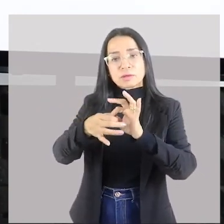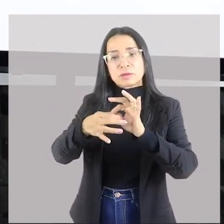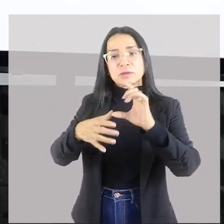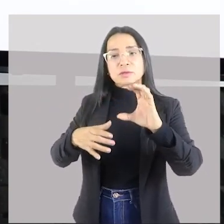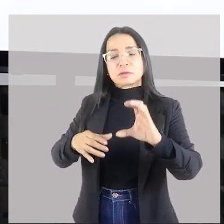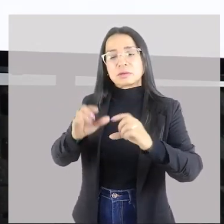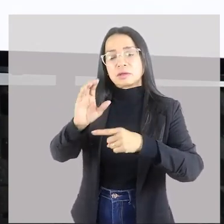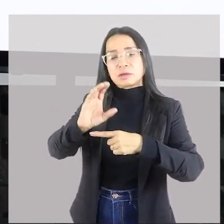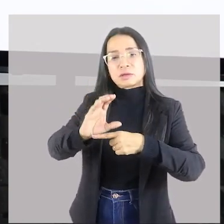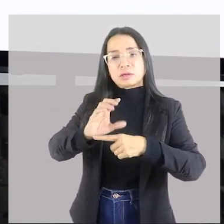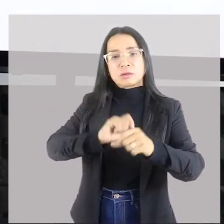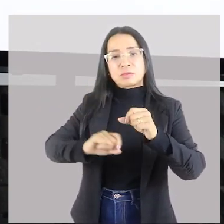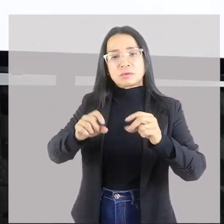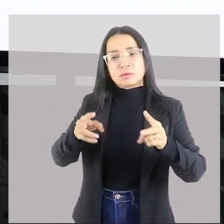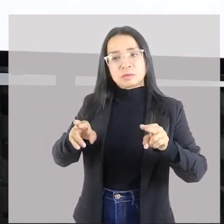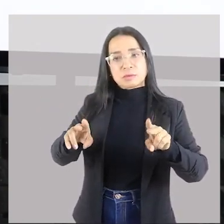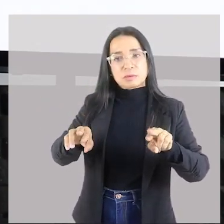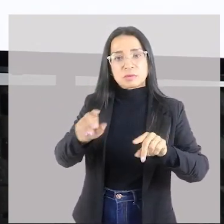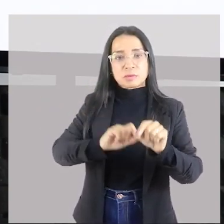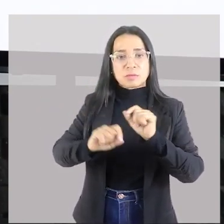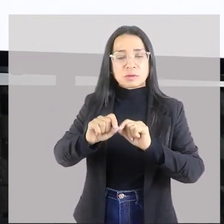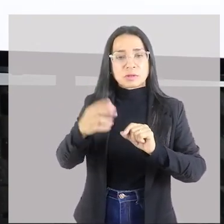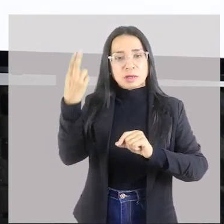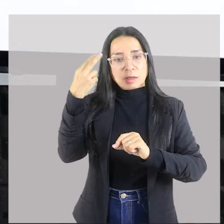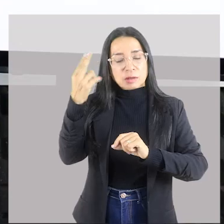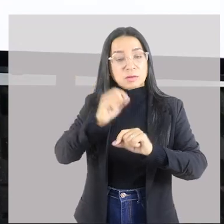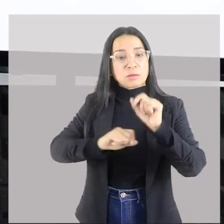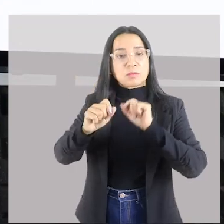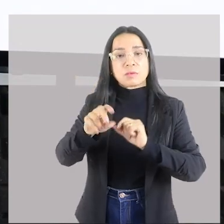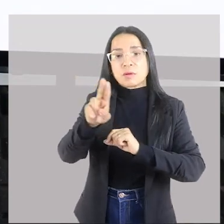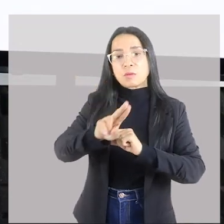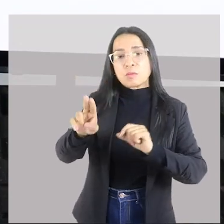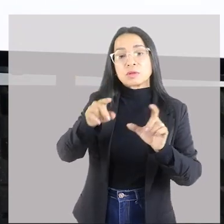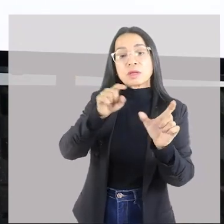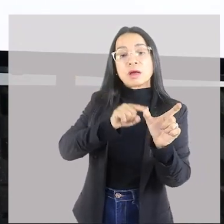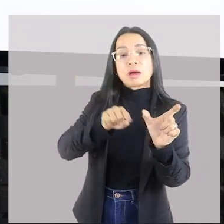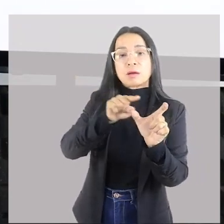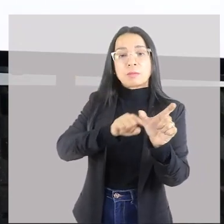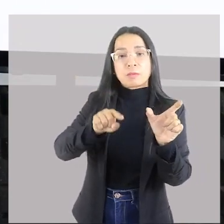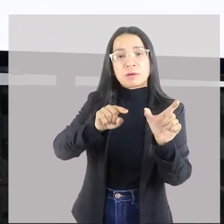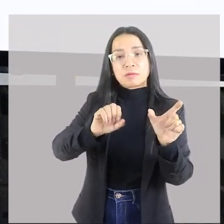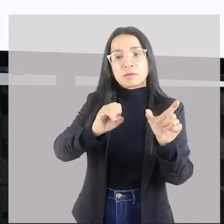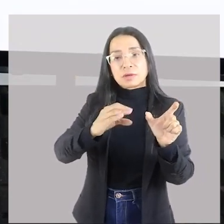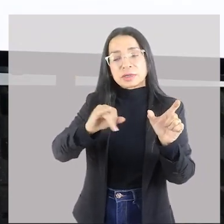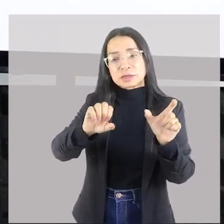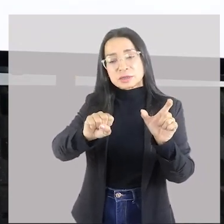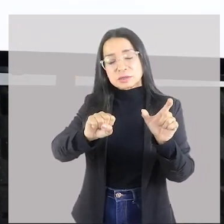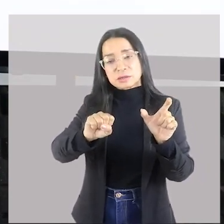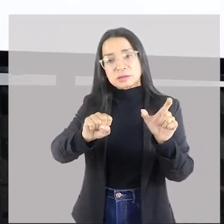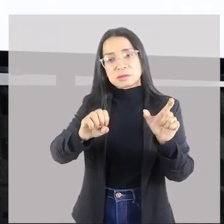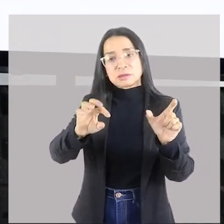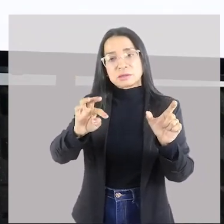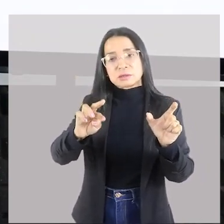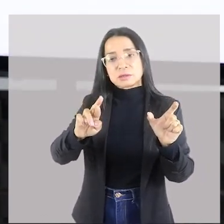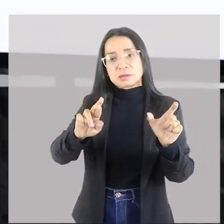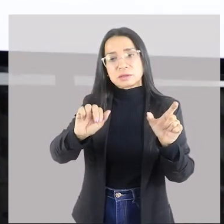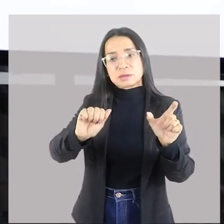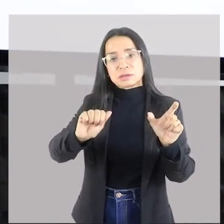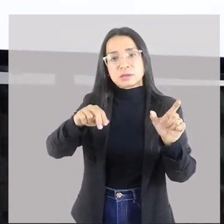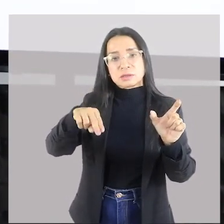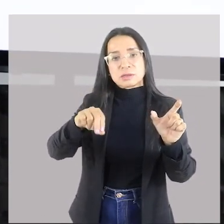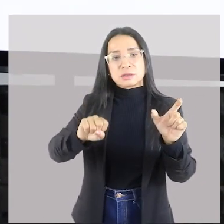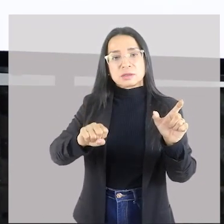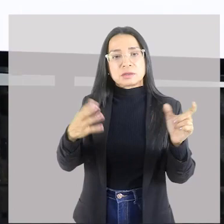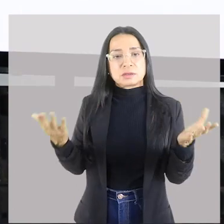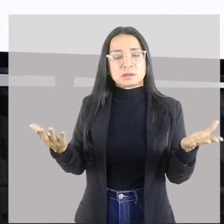forem iguais aos desse, é comum se usar a nomenclatura cis-trans. Se os ligantes desse carbono for diferente desses ligantes, como nesse